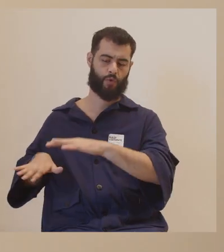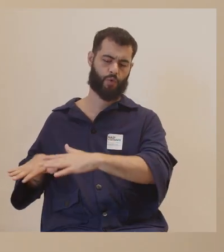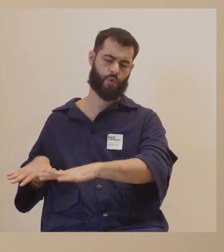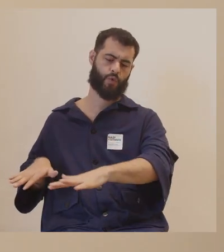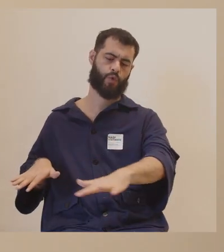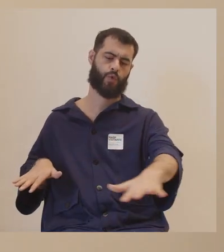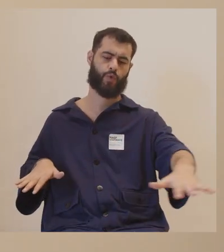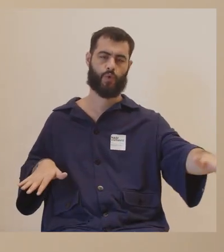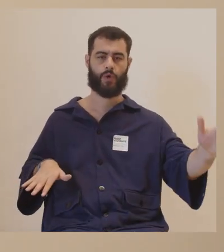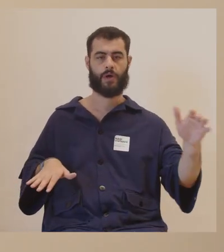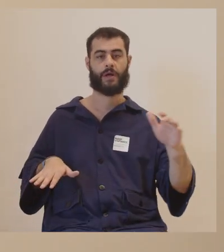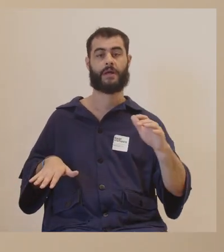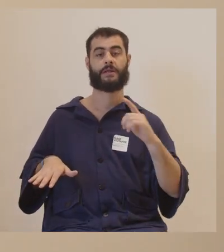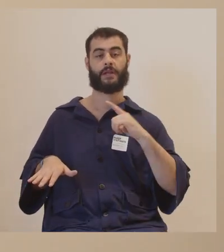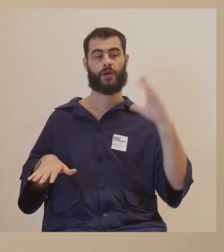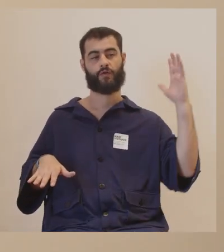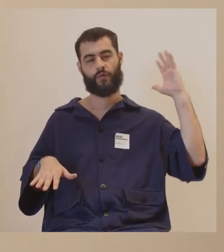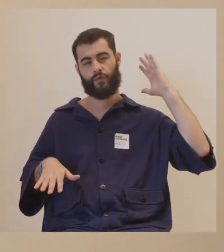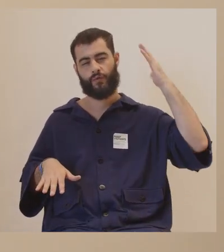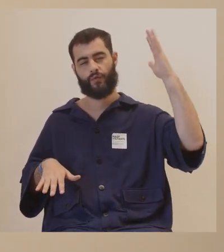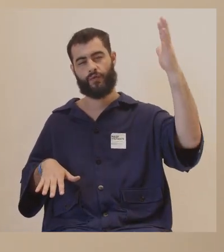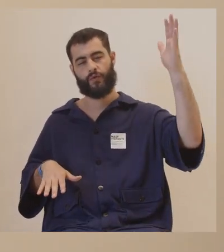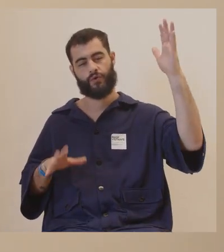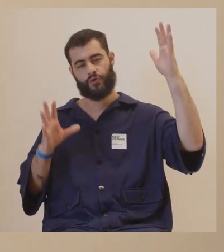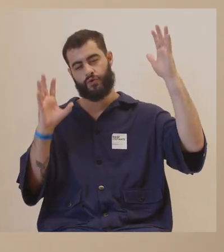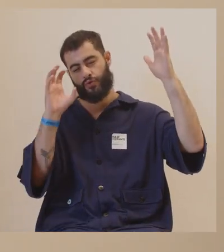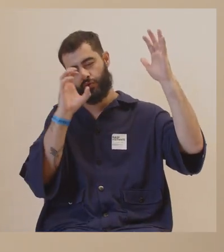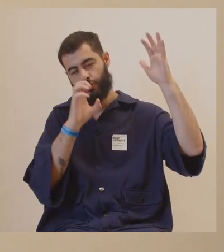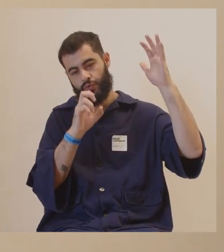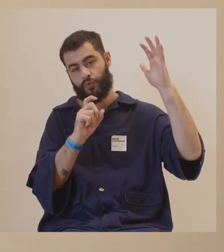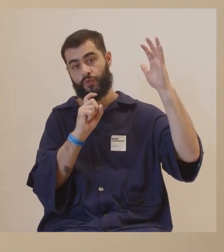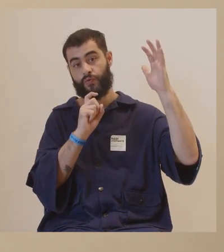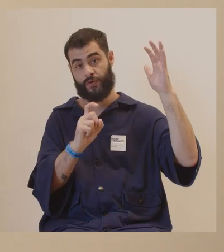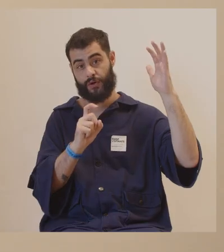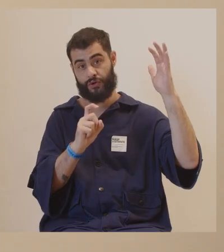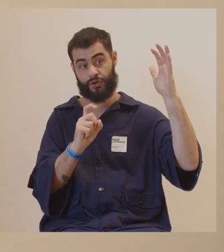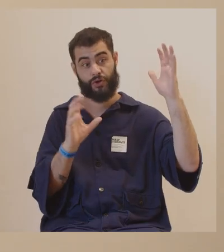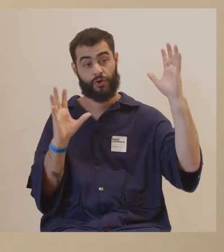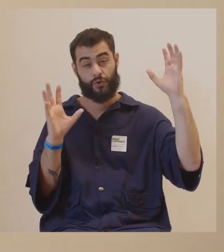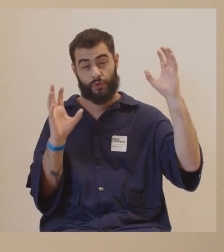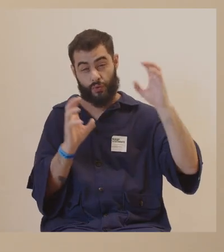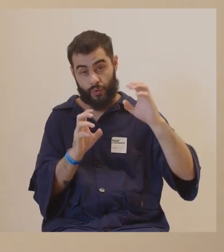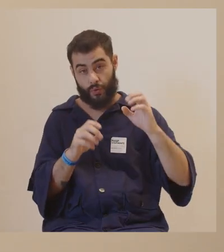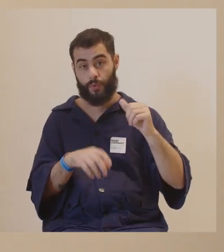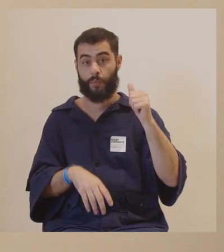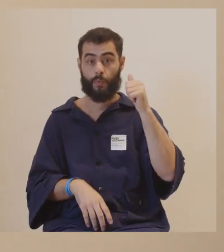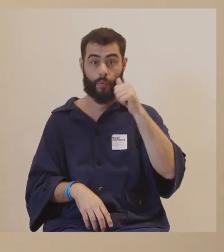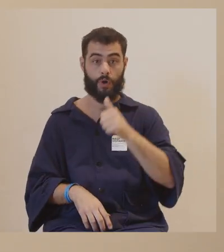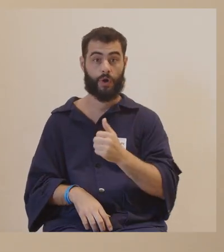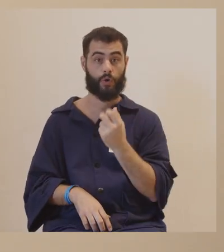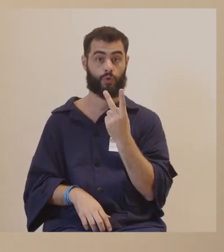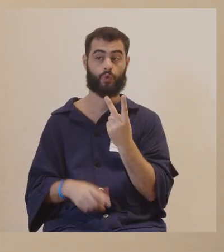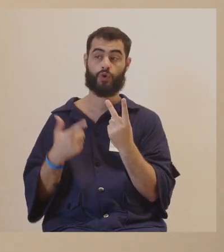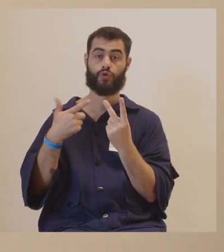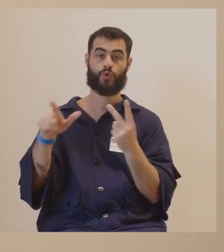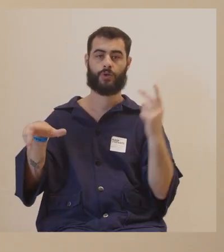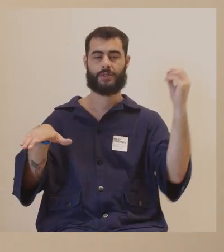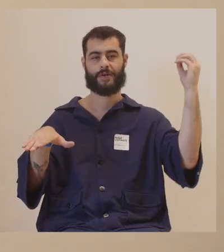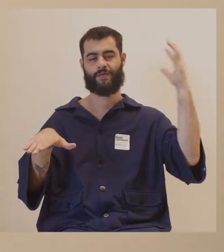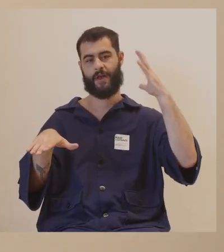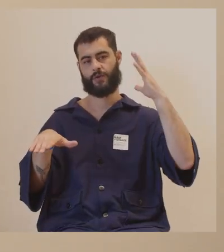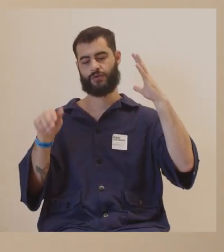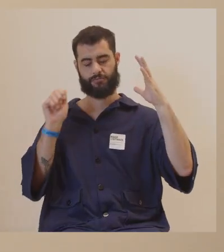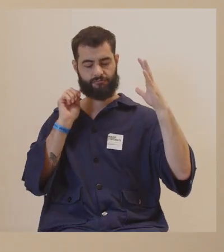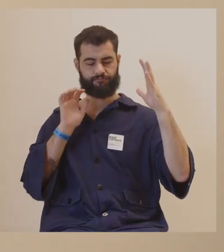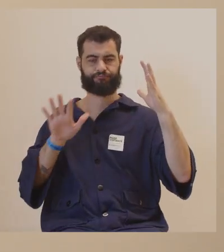uma sombra verde escura. Na sombra, as duas mulheres estão iluminadas como tochas por reflexos produzindo outros reflexos.